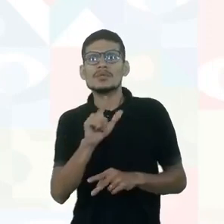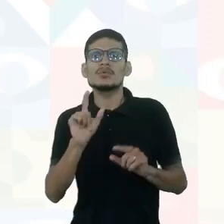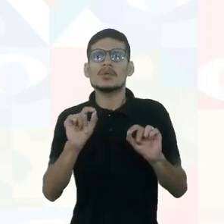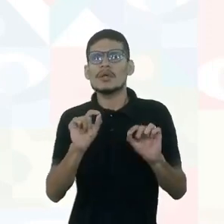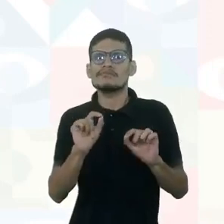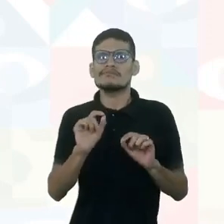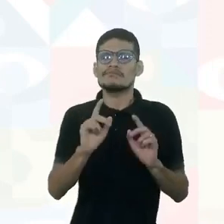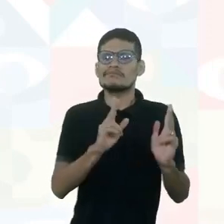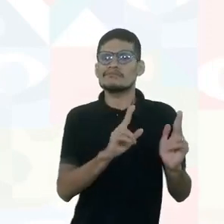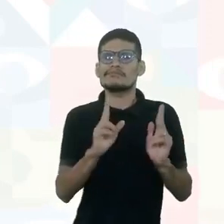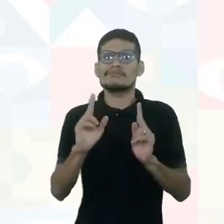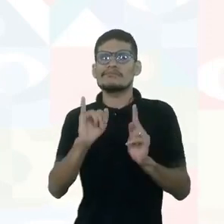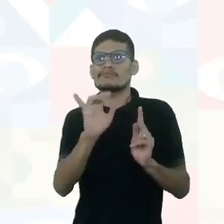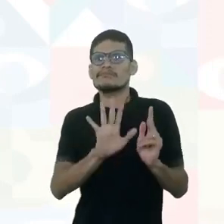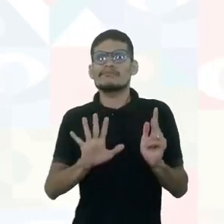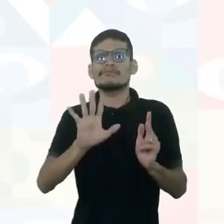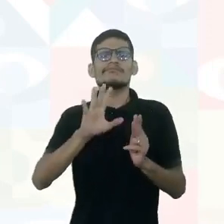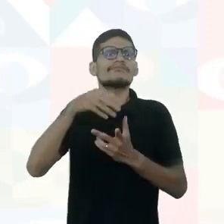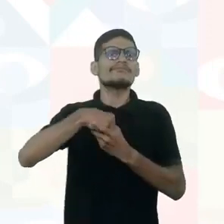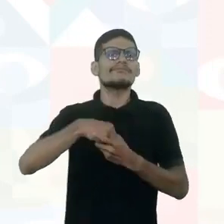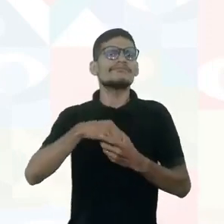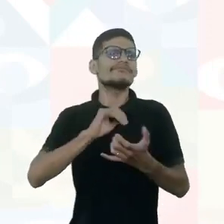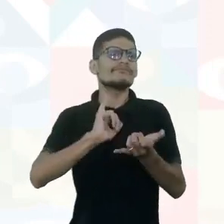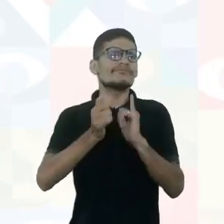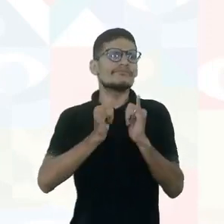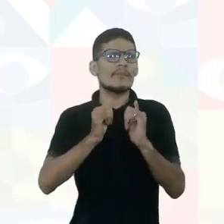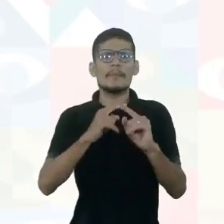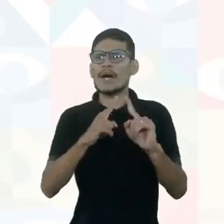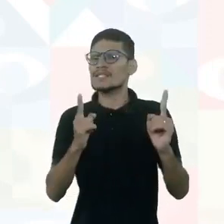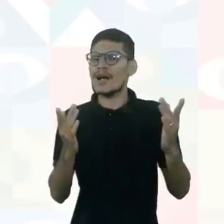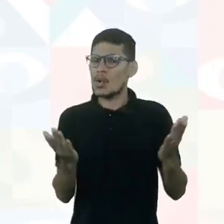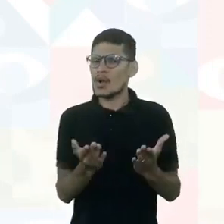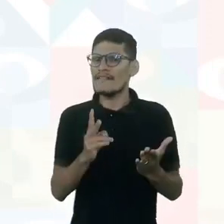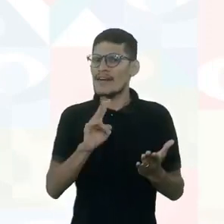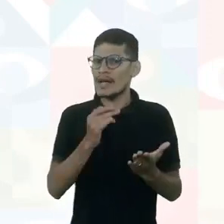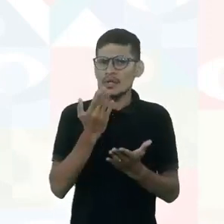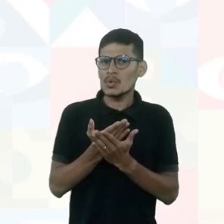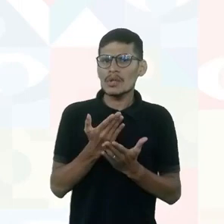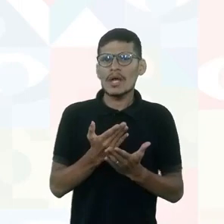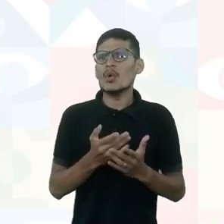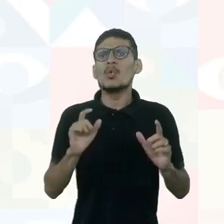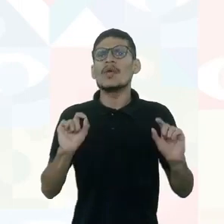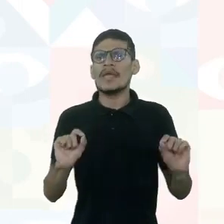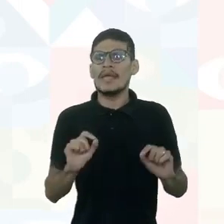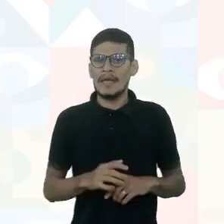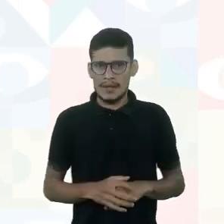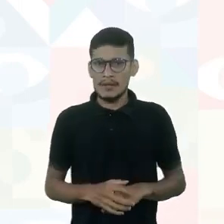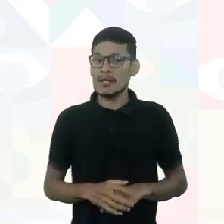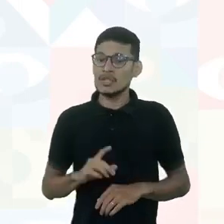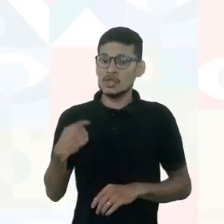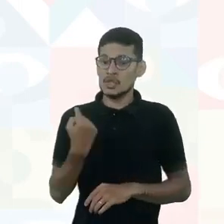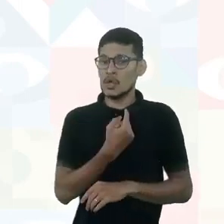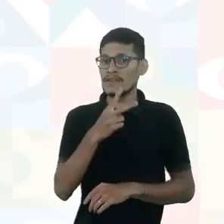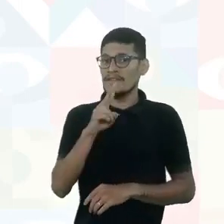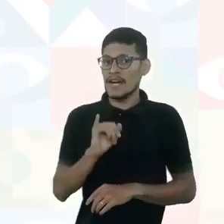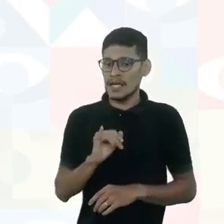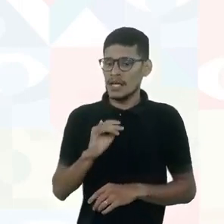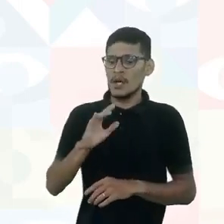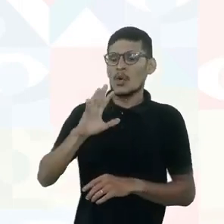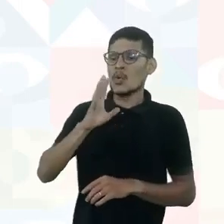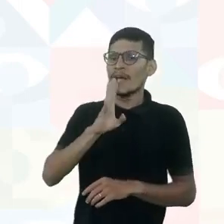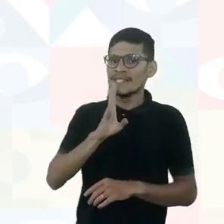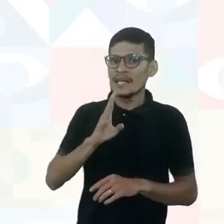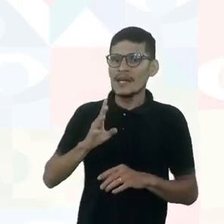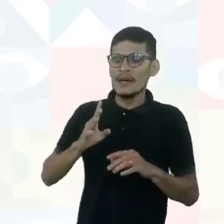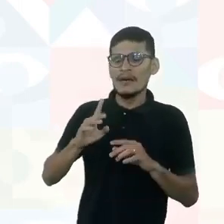web. Professora, o que a gente vai ver nessa unidade? Bom, a gente vai conhecer a ferramenta que a gente